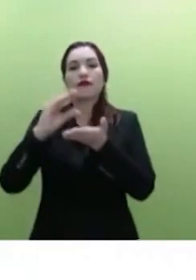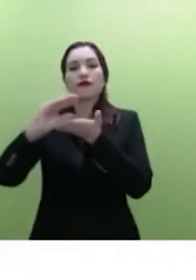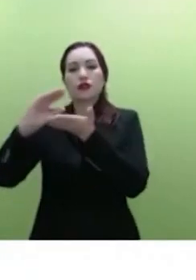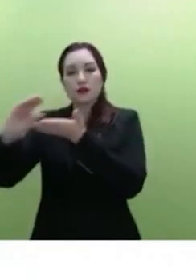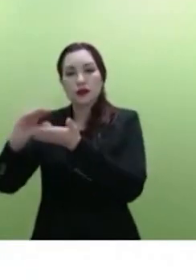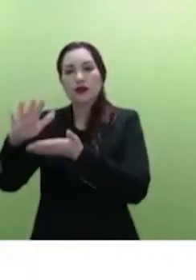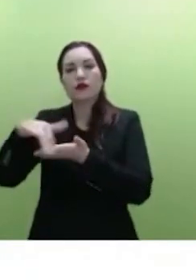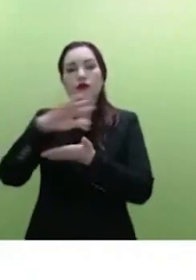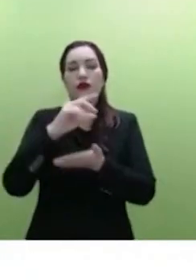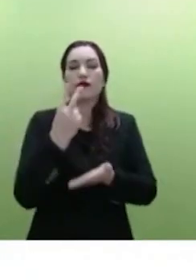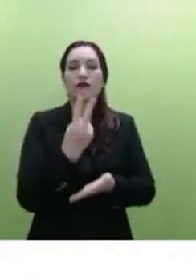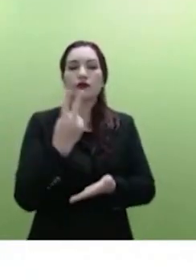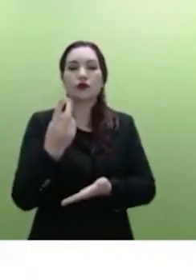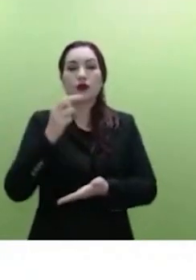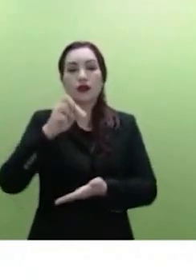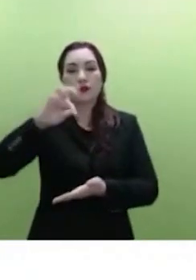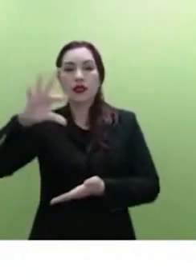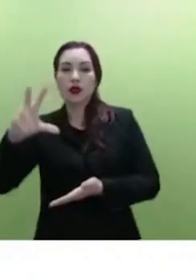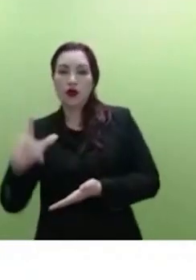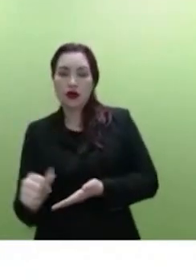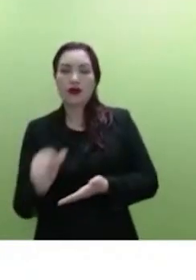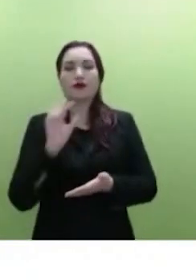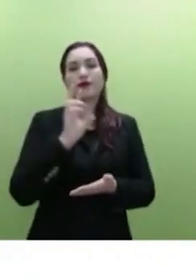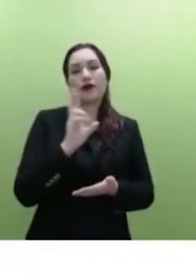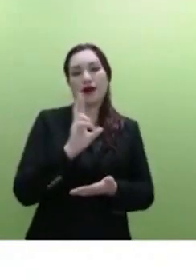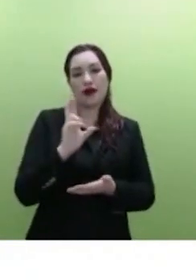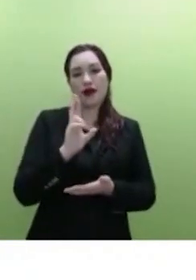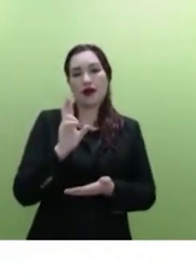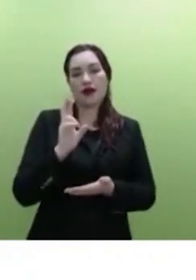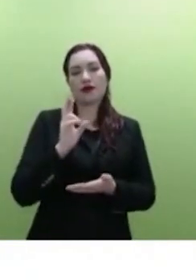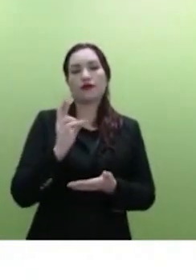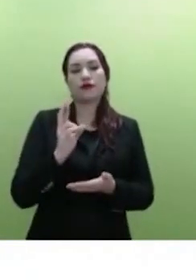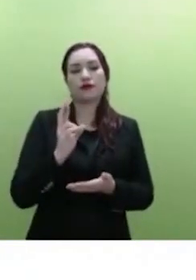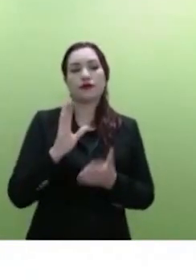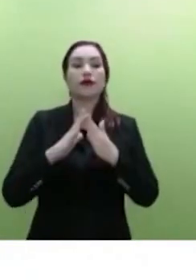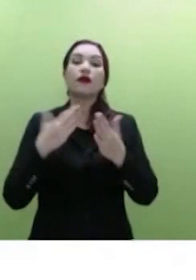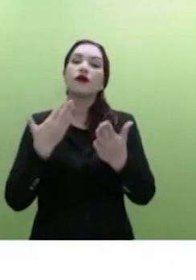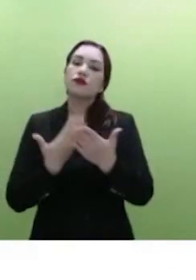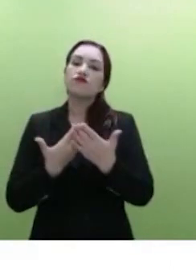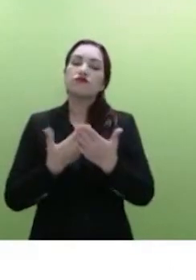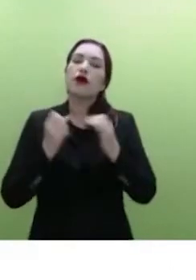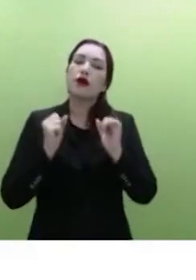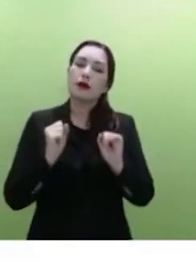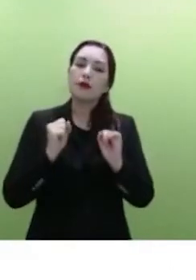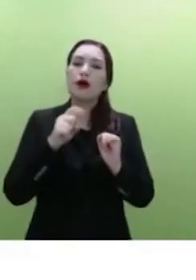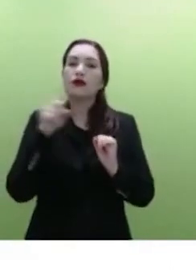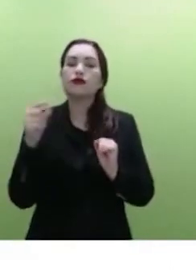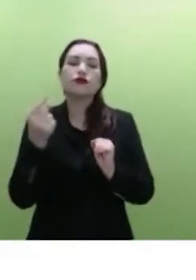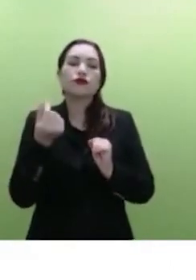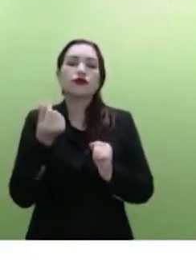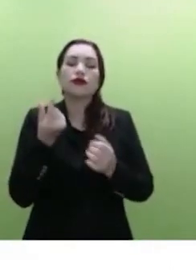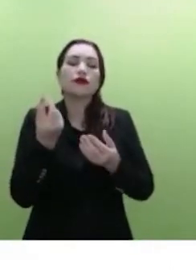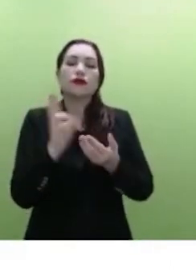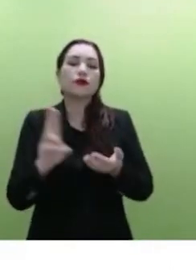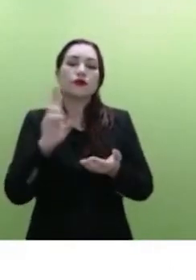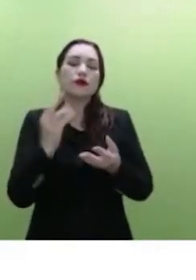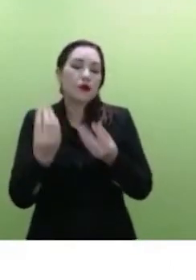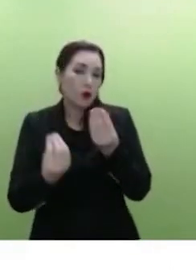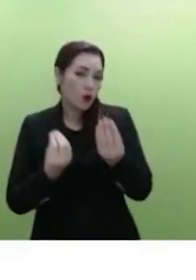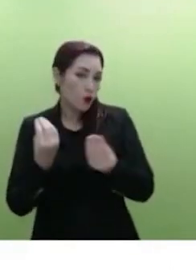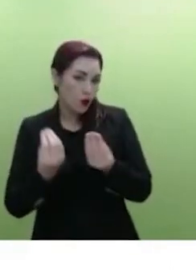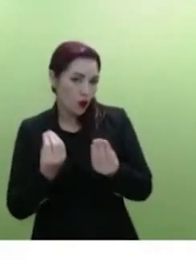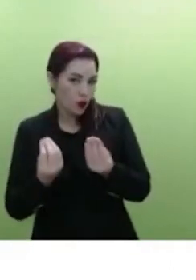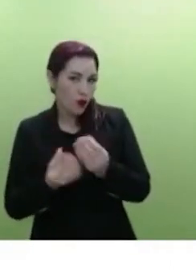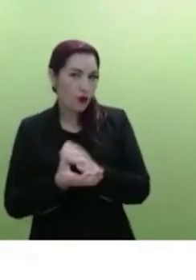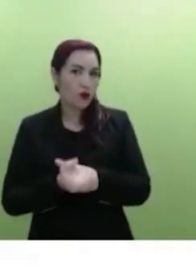custeio de R2 milhões de reais eh o que que eles podem fazer a remuneração os diretores com a sua comunidade